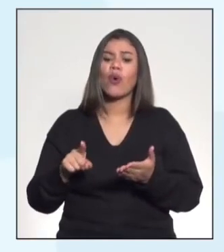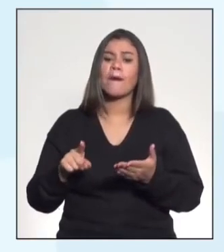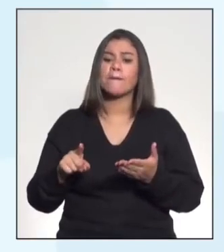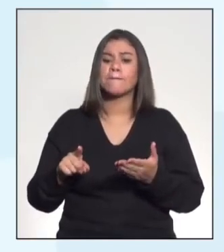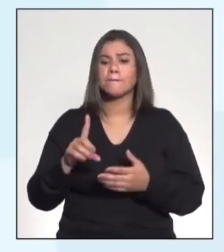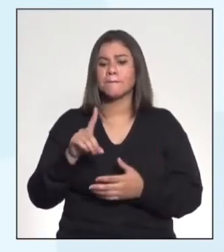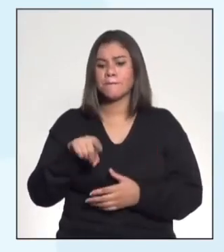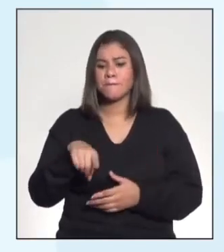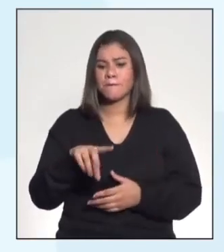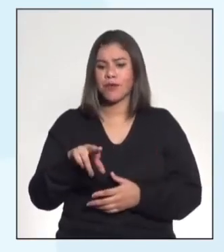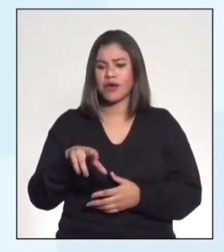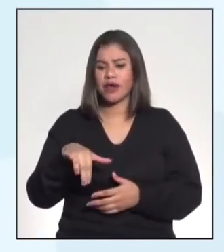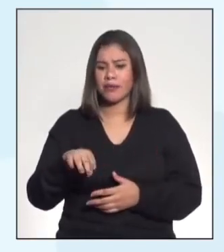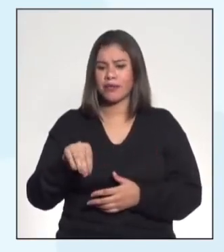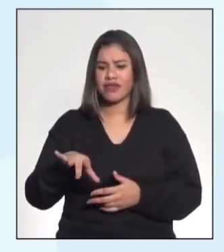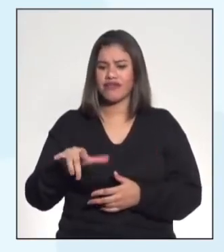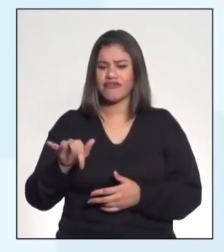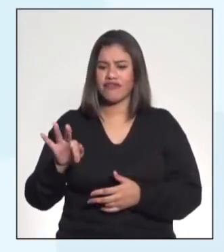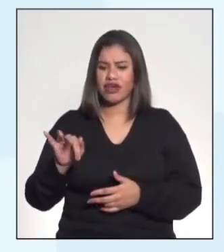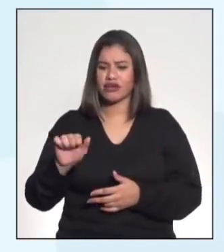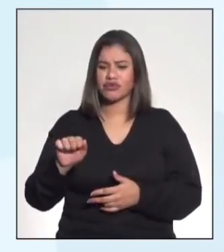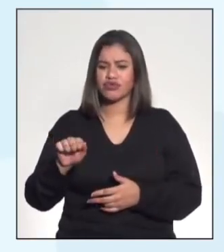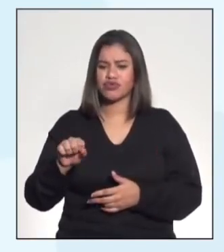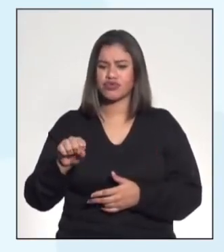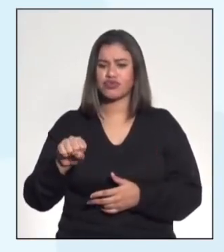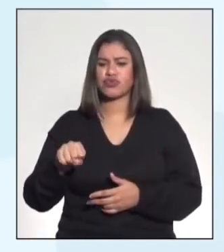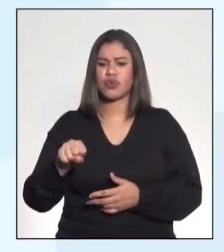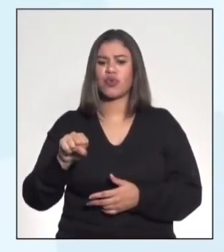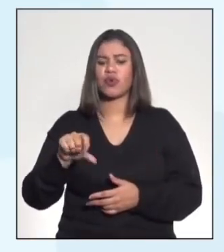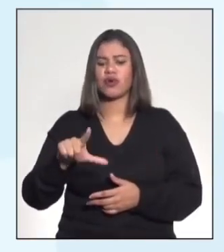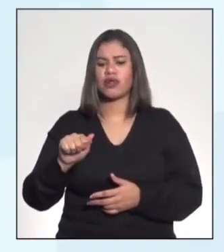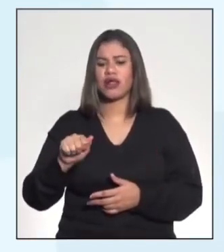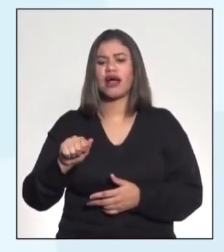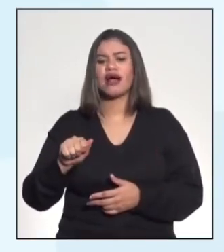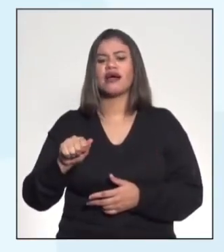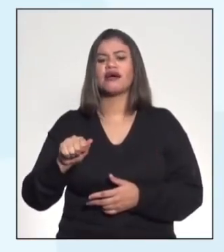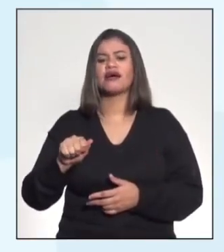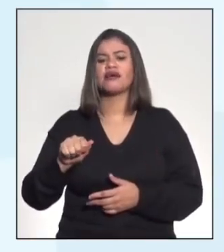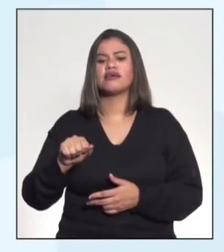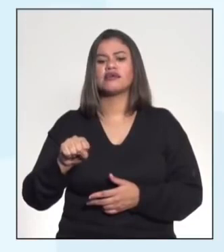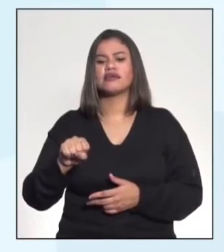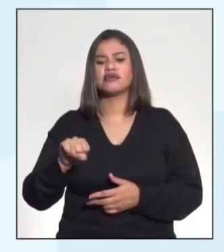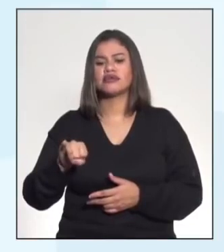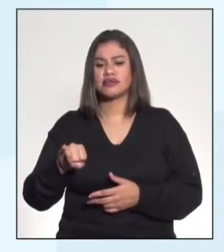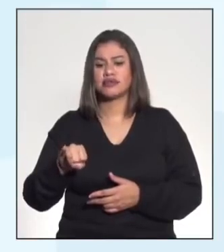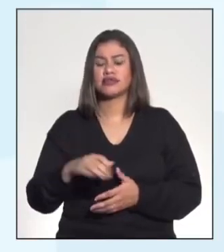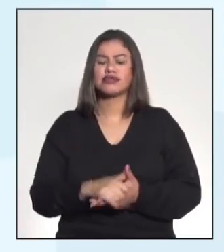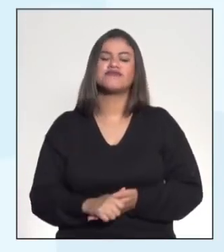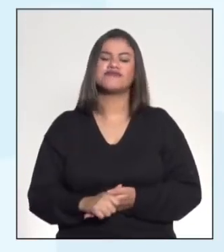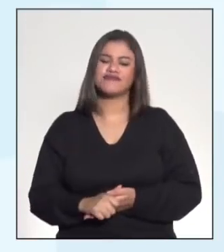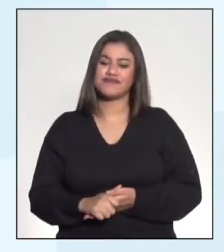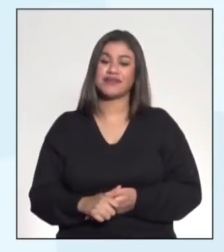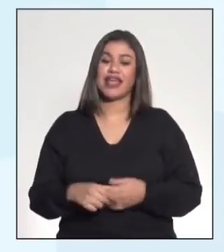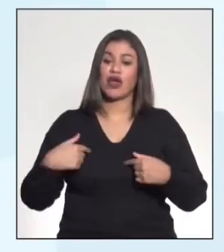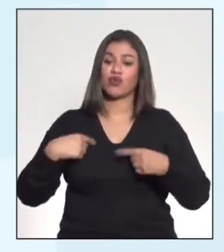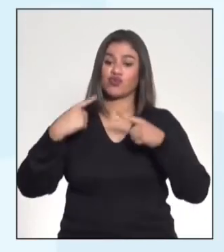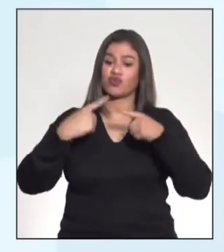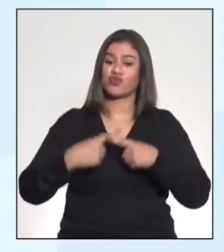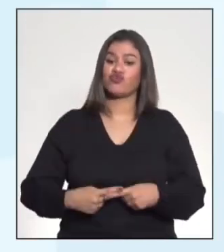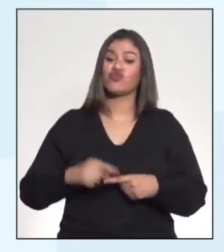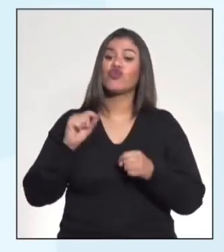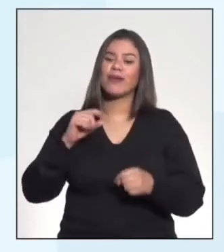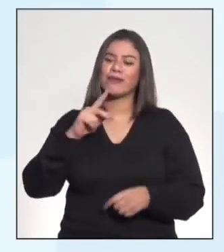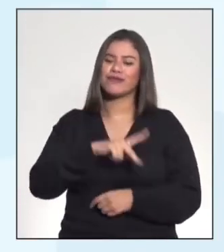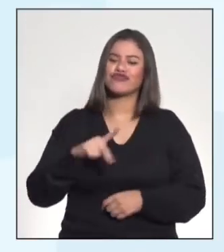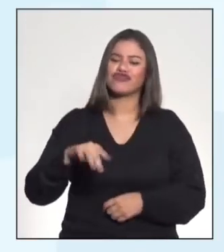aprender. Aqui foi só um recorte mesmo, tá? E aí eu desafio o professor Jonas a fazer uma para mim e eu vou fazer uma para ele, certo,